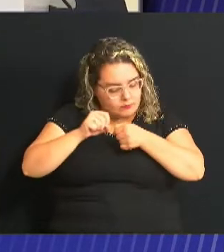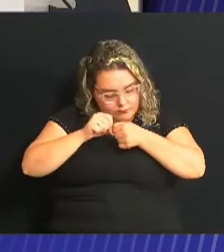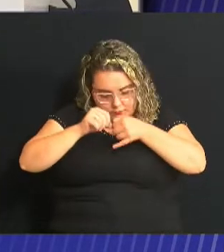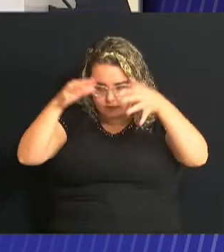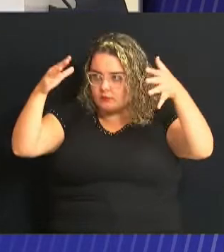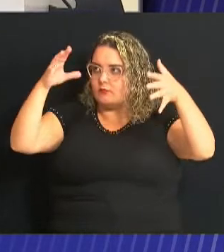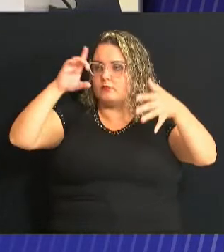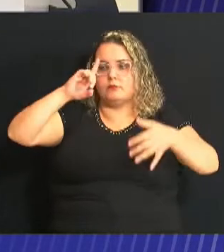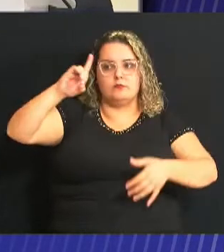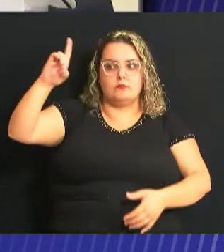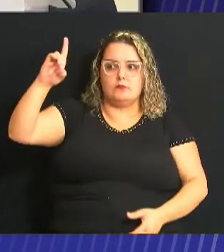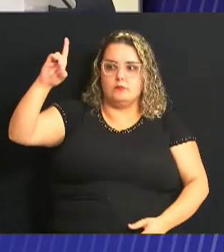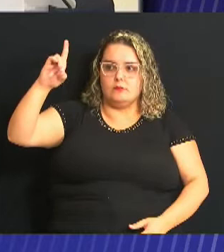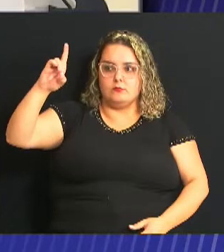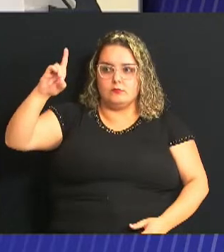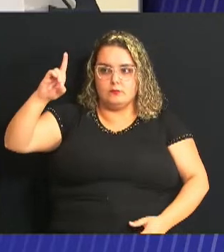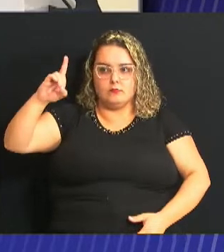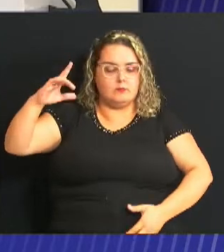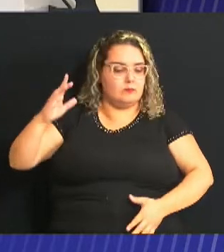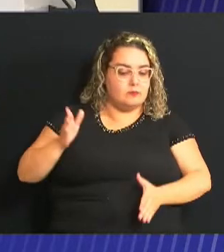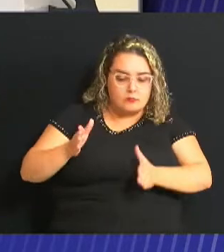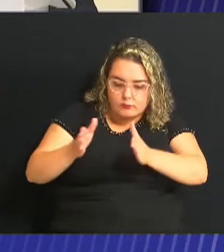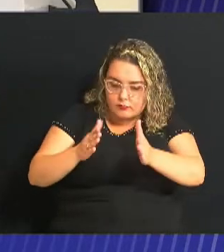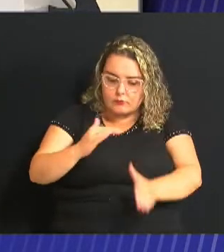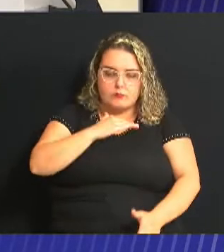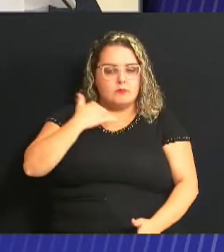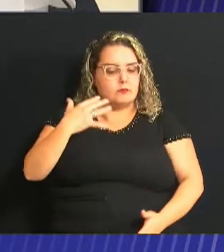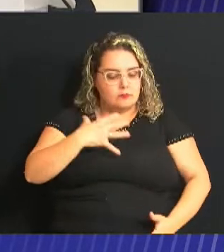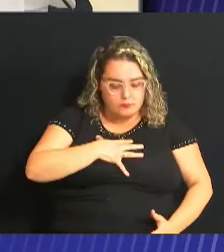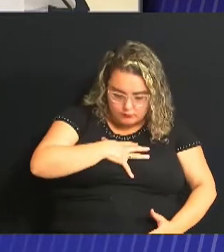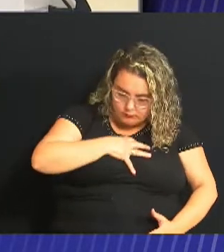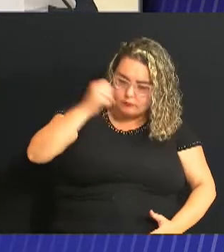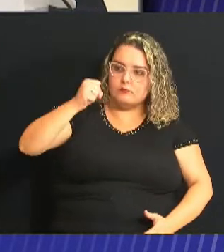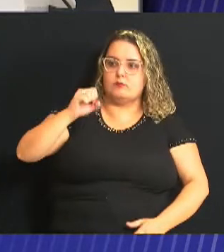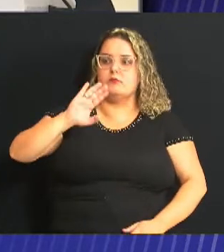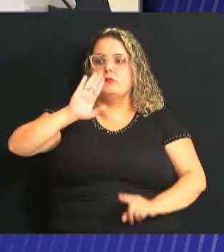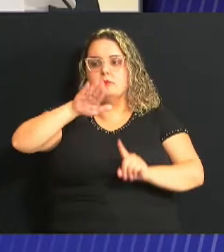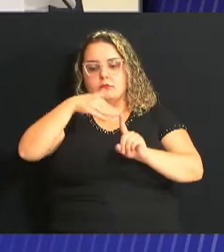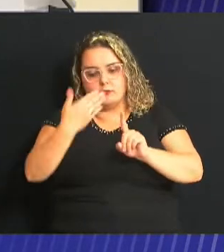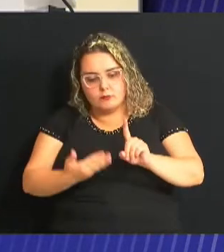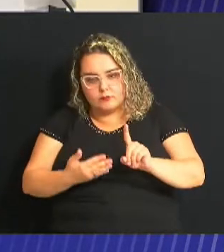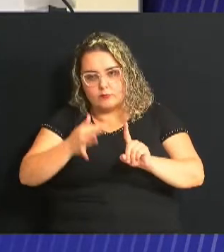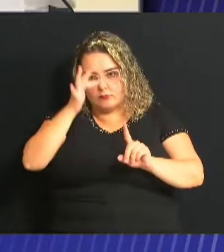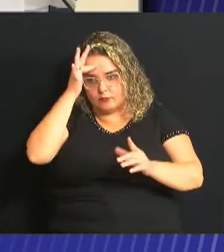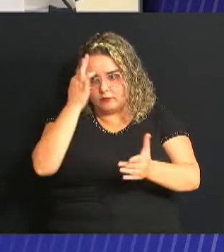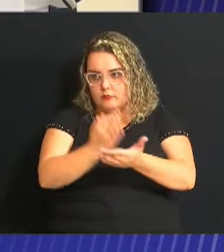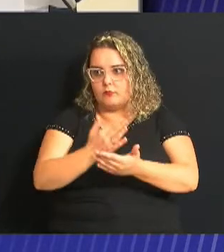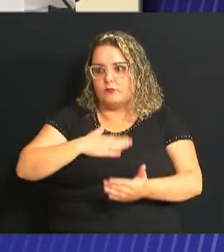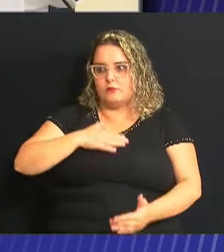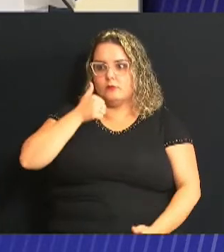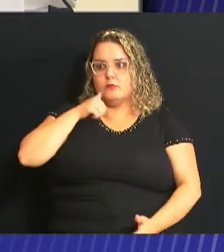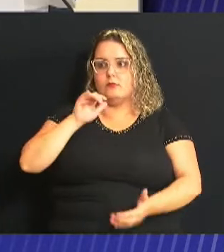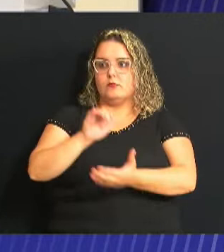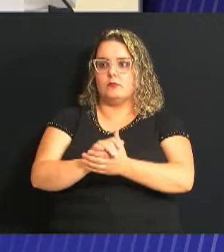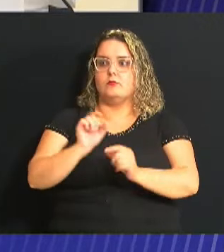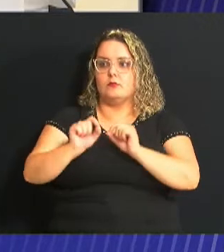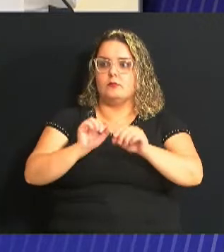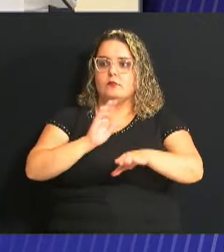se Deus me tirasse do vale da sombra da morte, honrando a fé da minha esposa. Mas quem esteve ajudando a minha